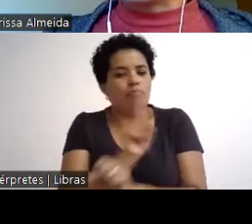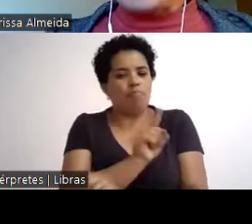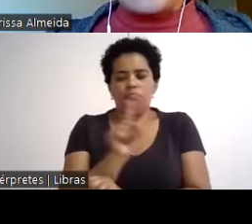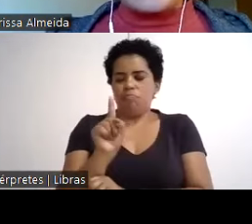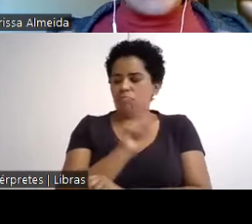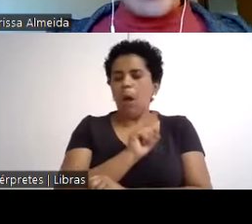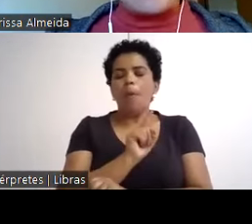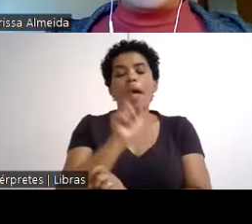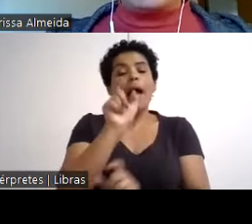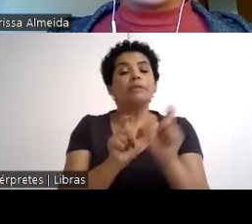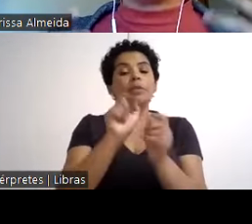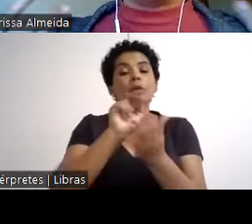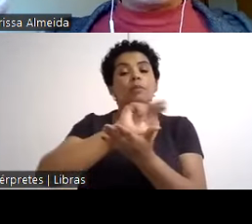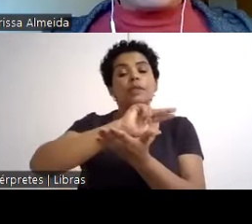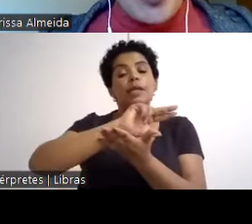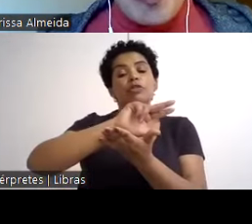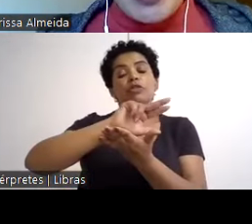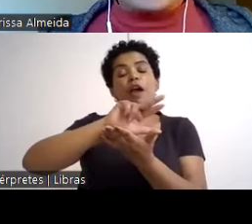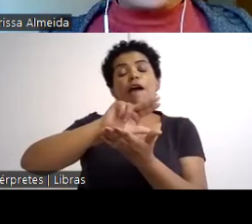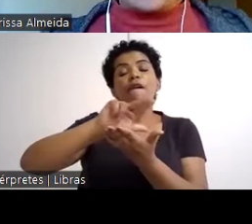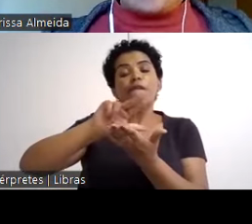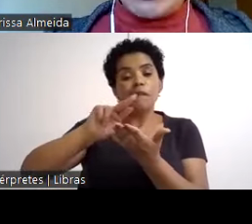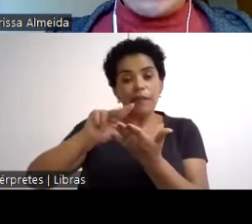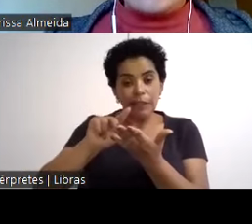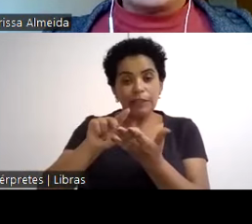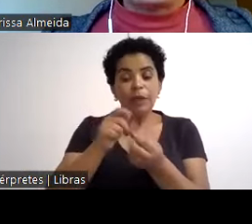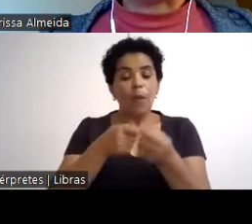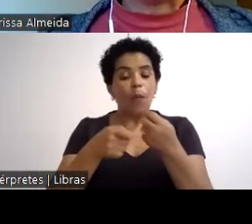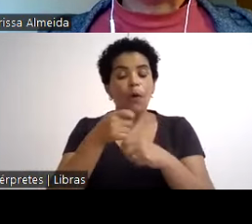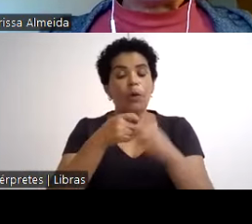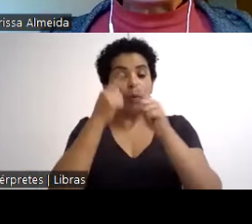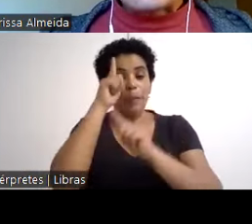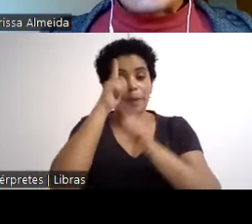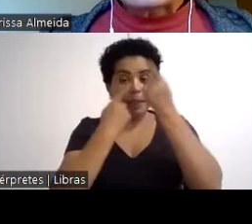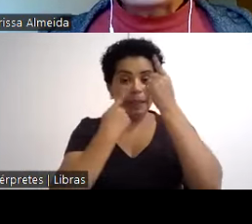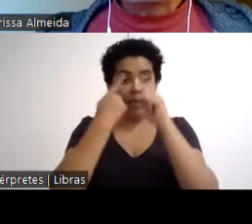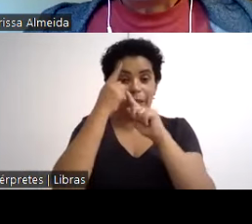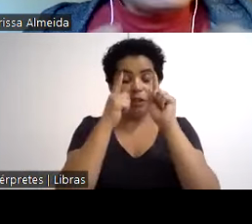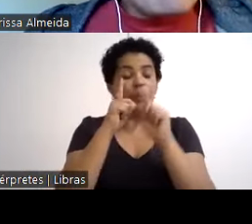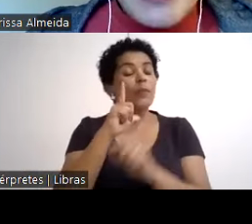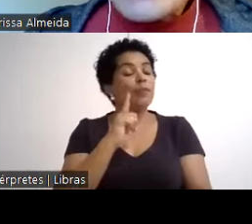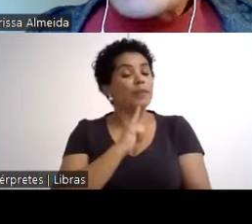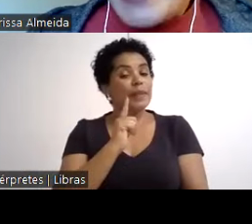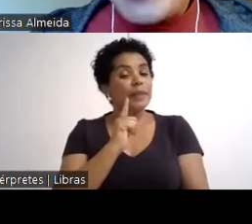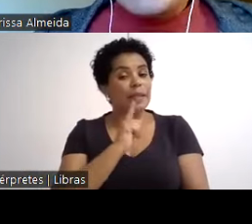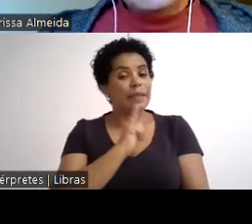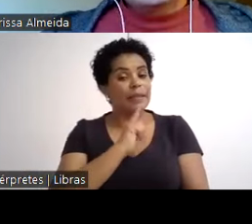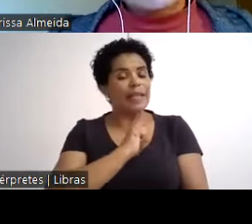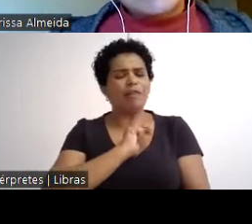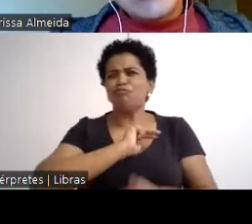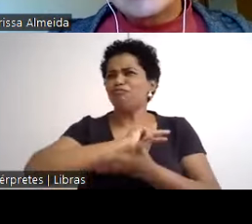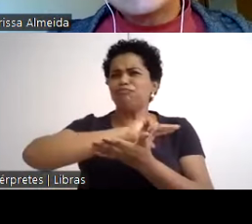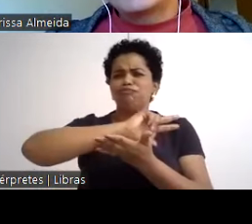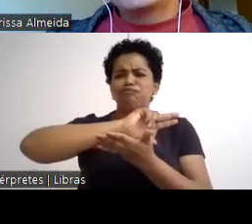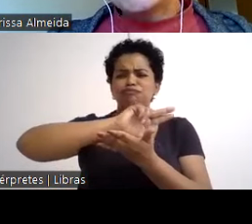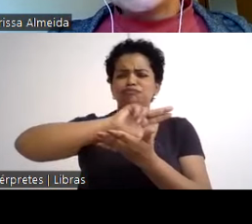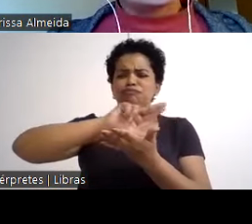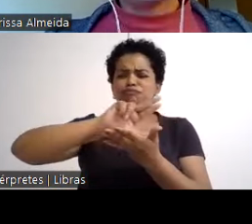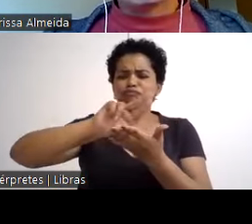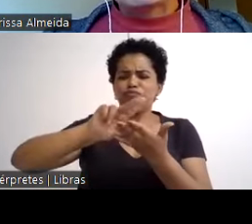uma economia rica, uma economia próspera, uma economia criativa, é ter diversidade. E aí aqui